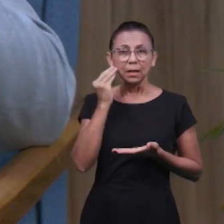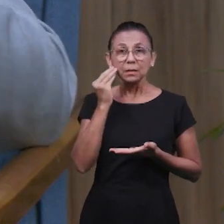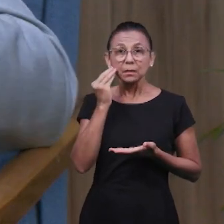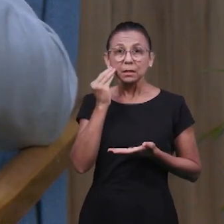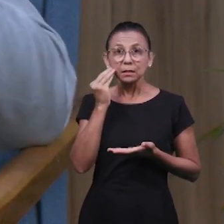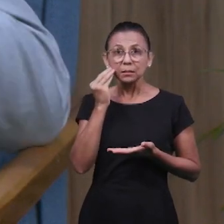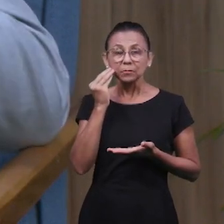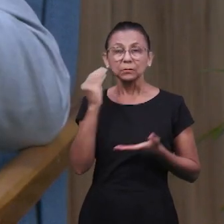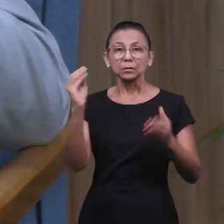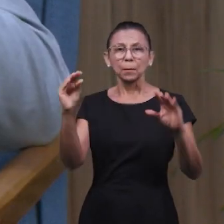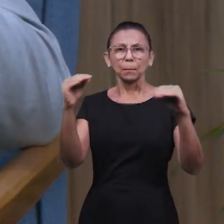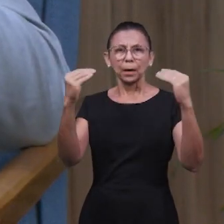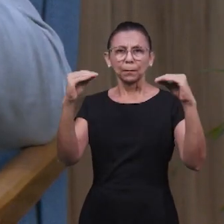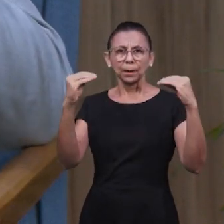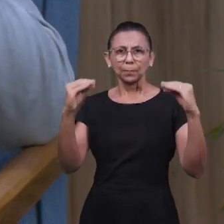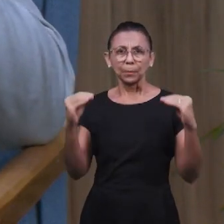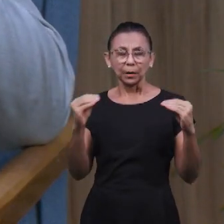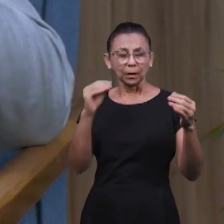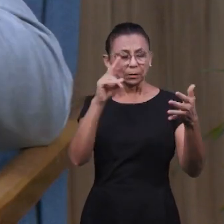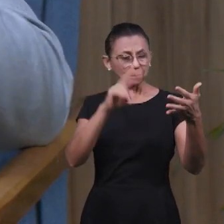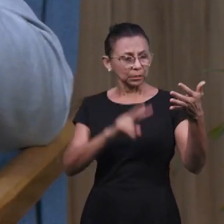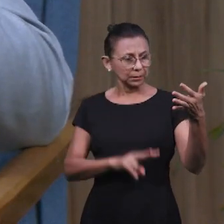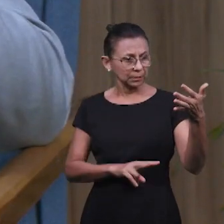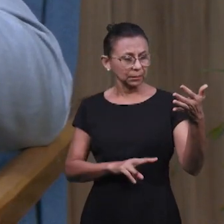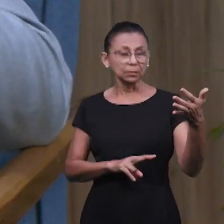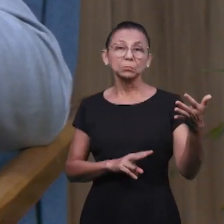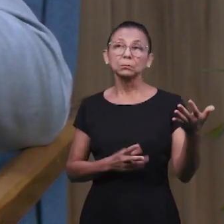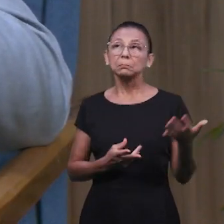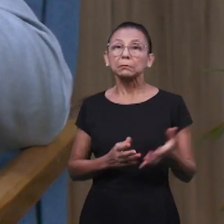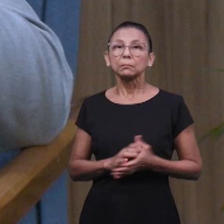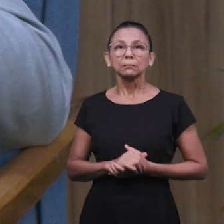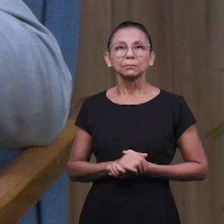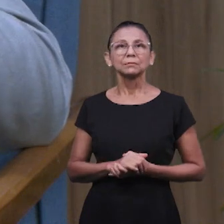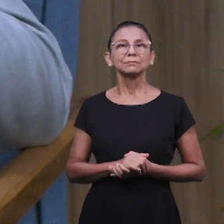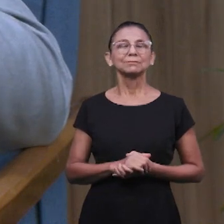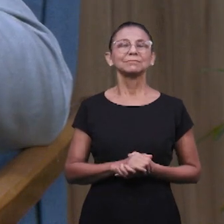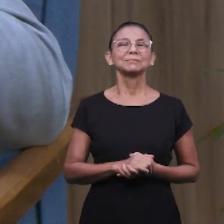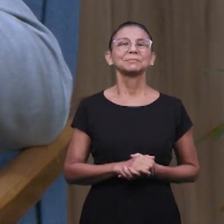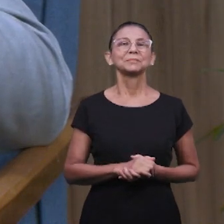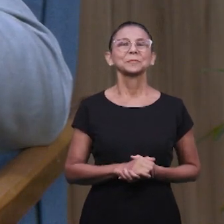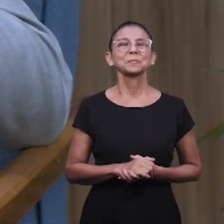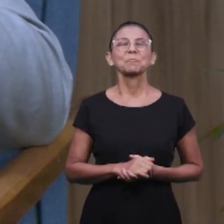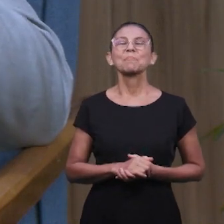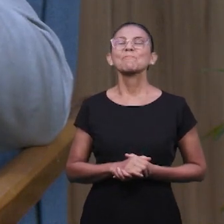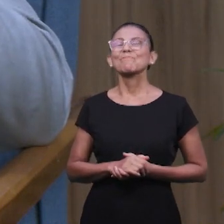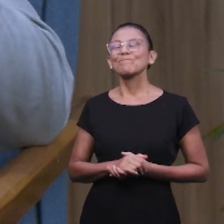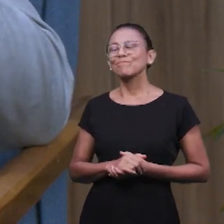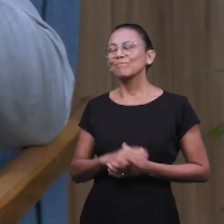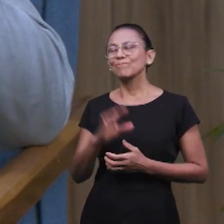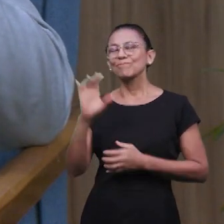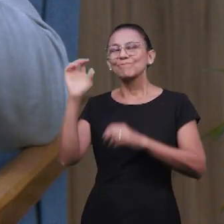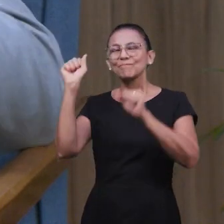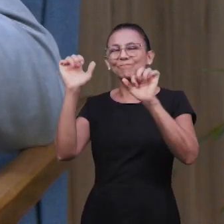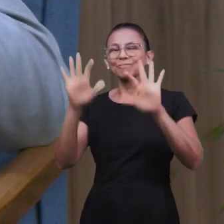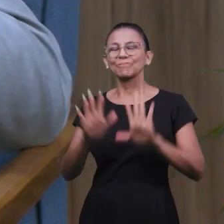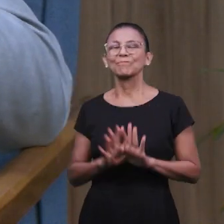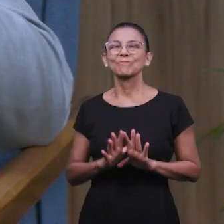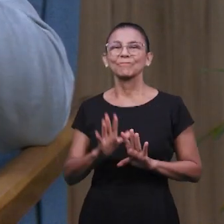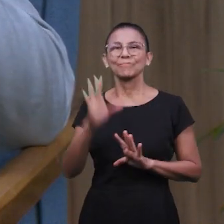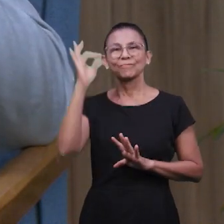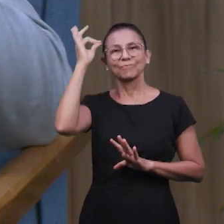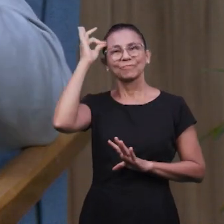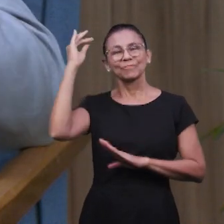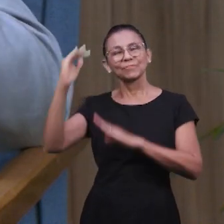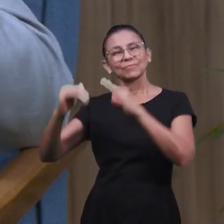seja, as experiências que nós recebemos daqueles que estão participando dessa maneira da escola bíblica são de